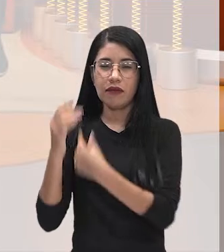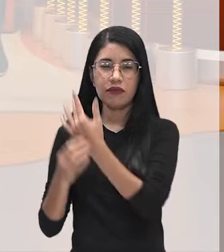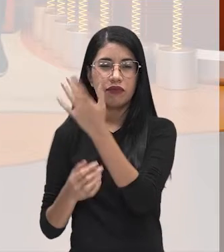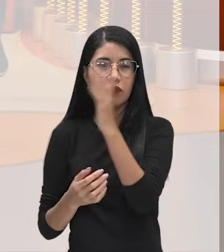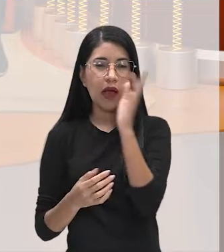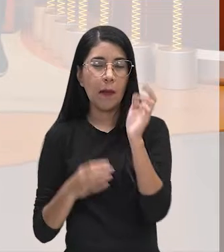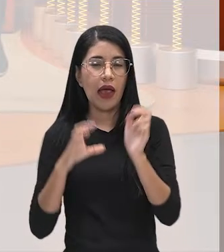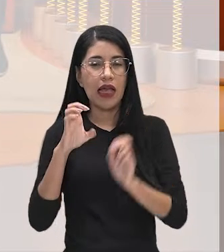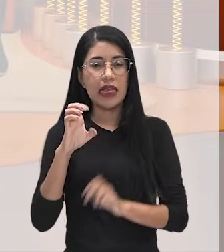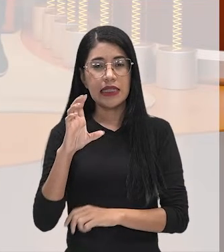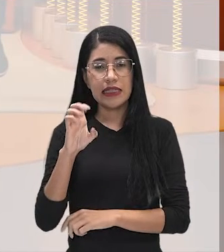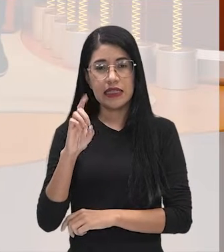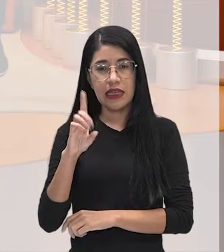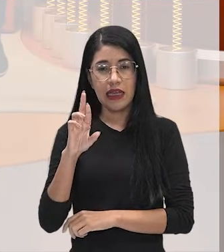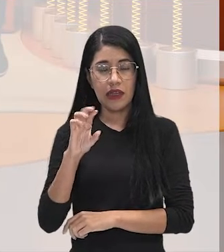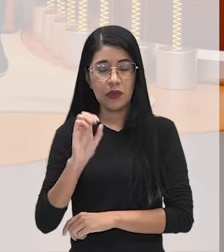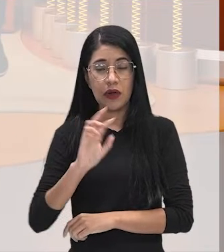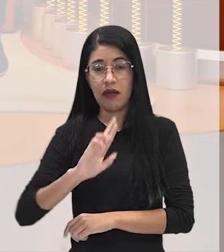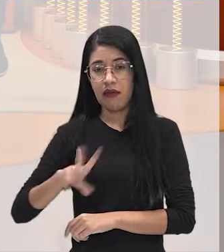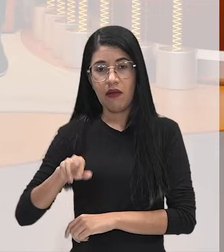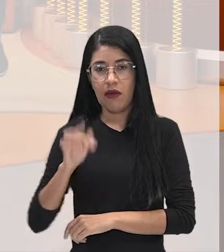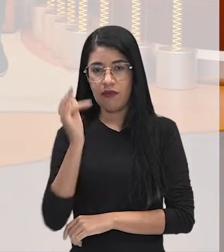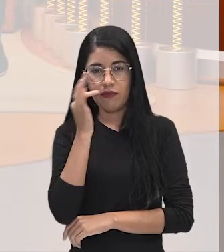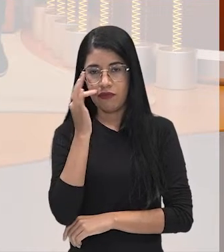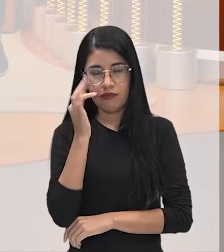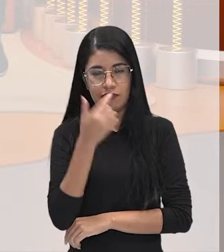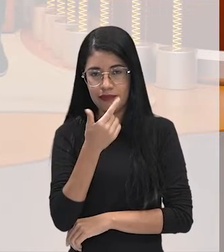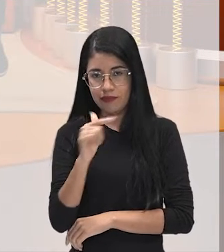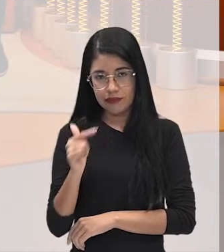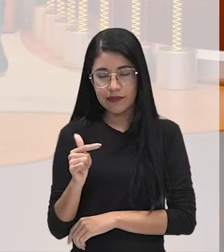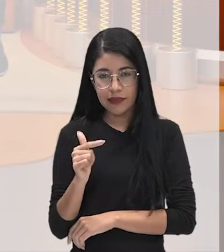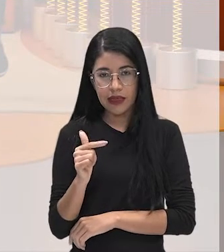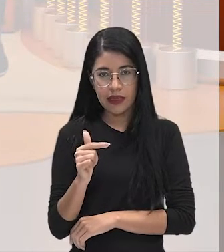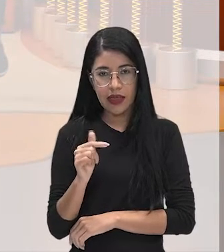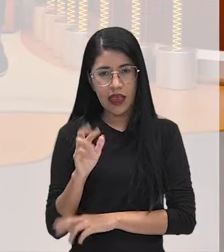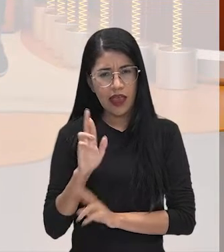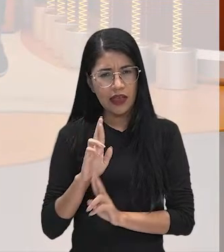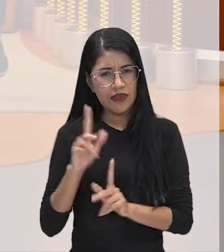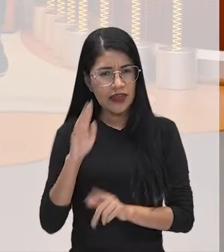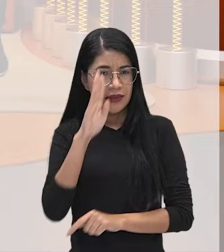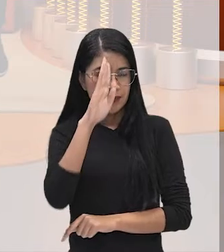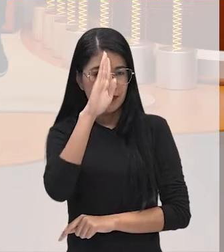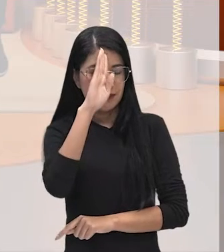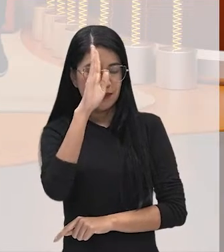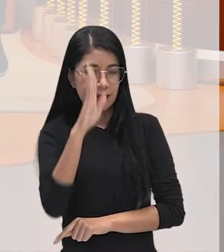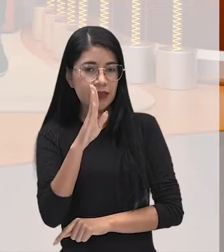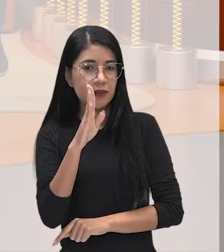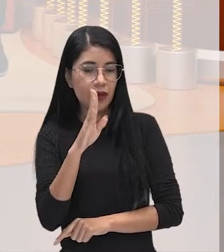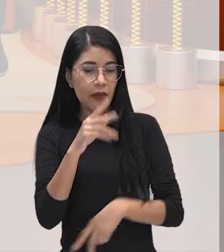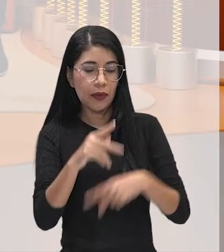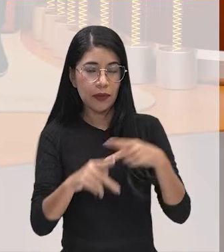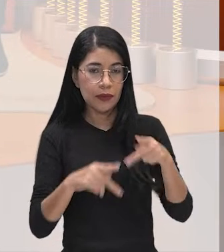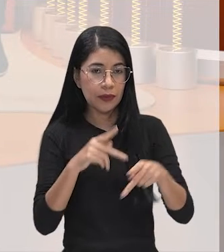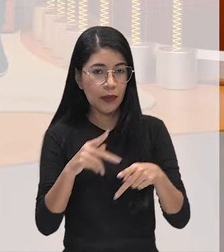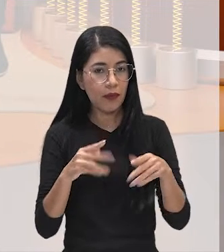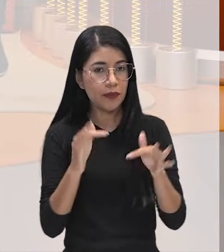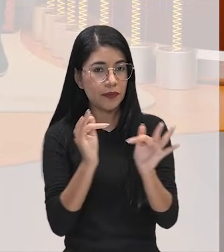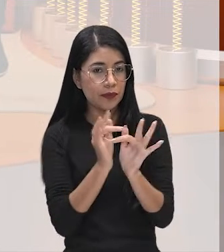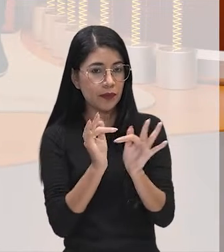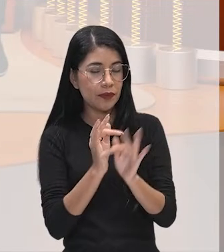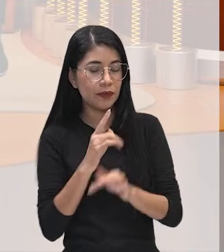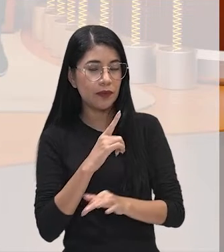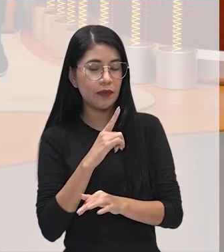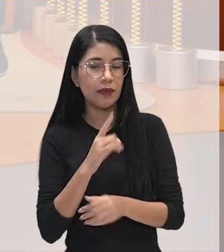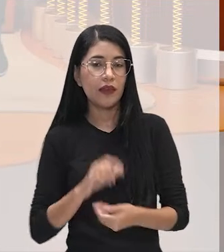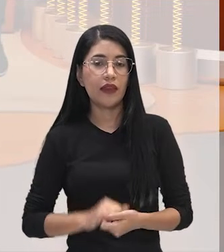madeiras, elas não são frutíferas, tá? Essa é a diferença básica, então, aí, para esses povos fenícios. Então, olha